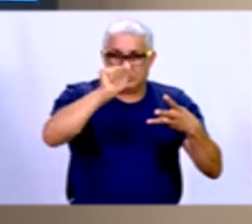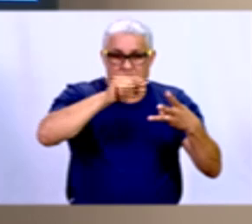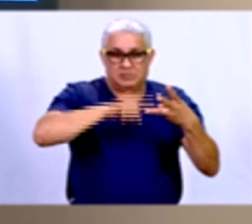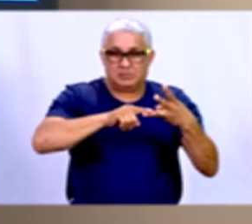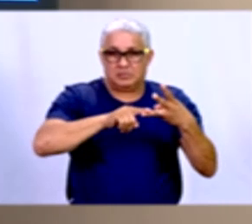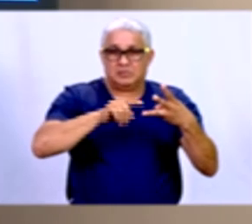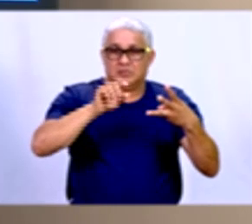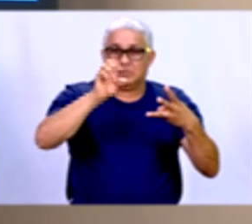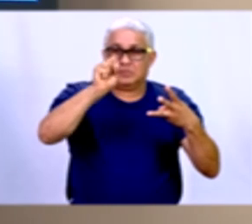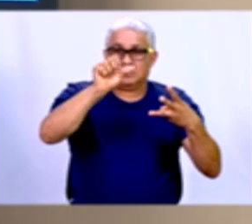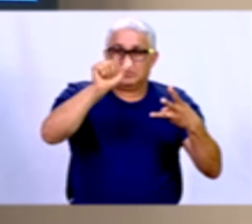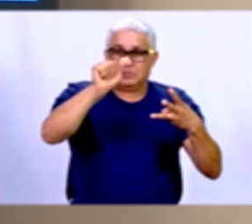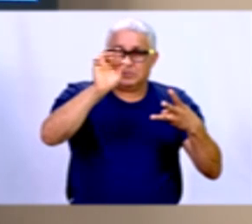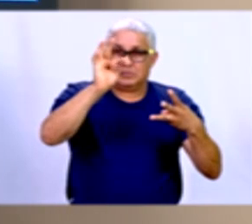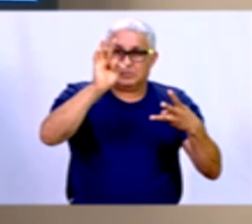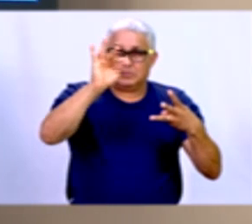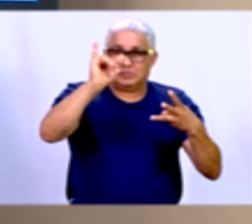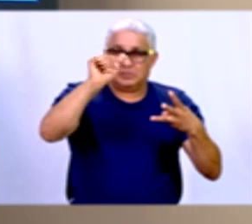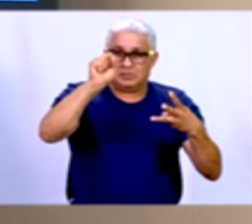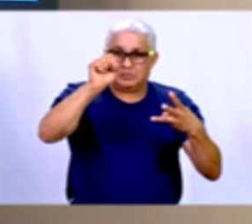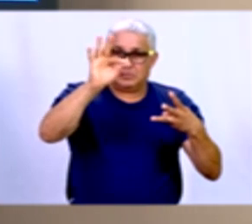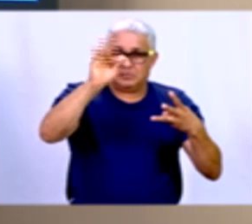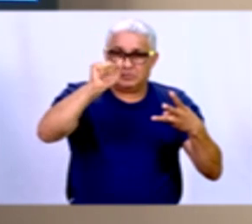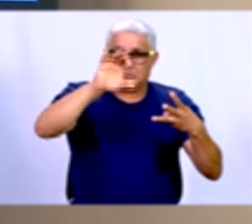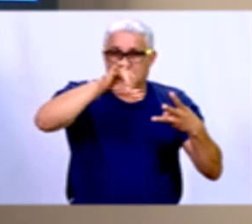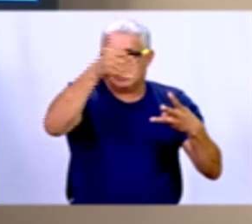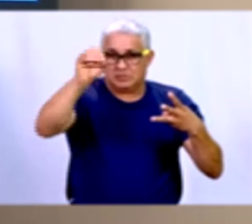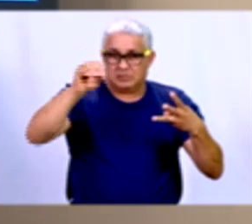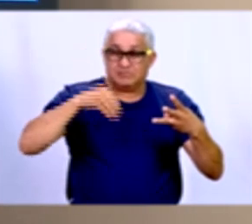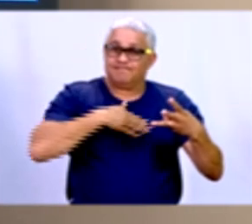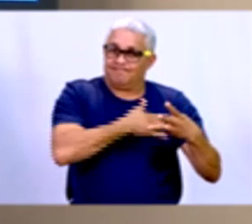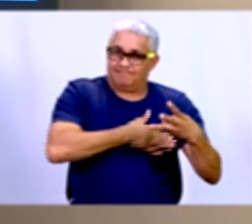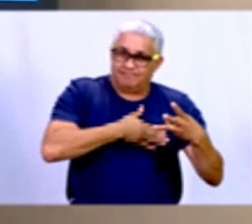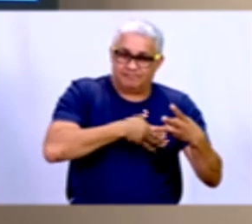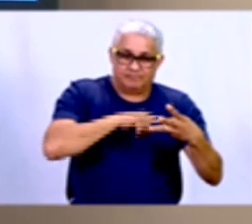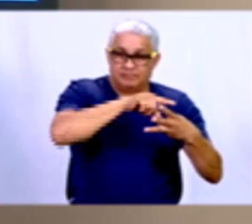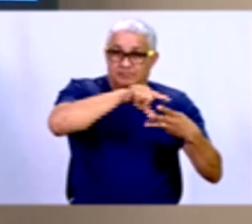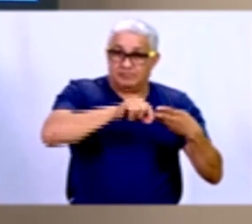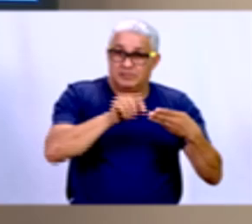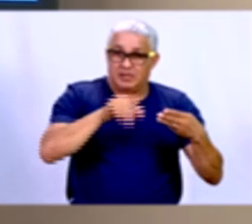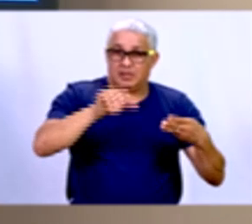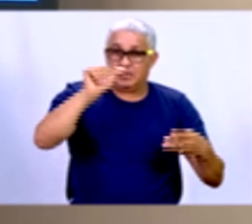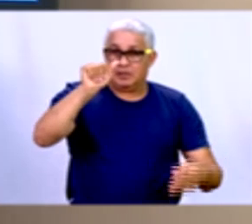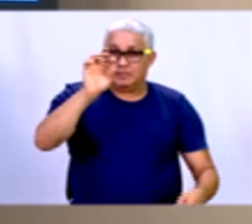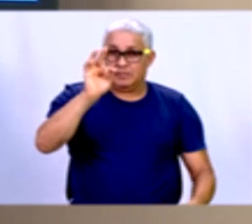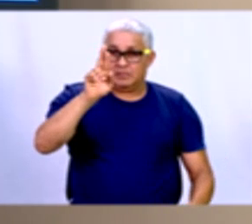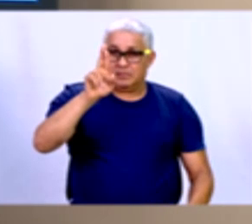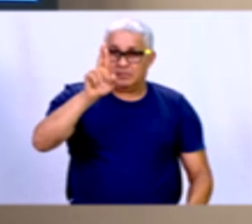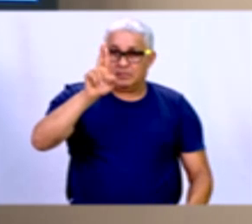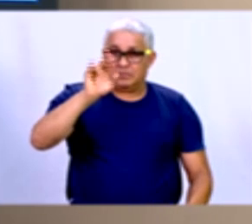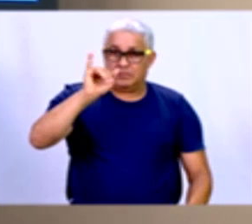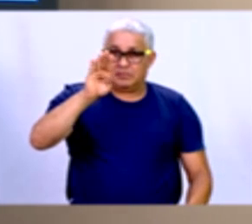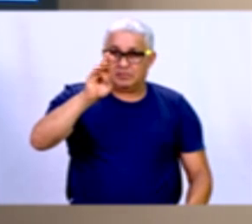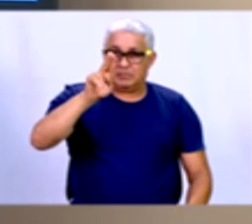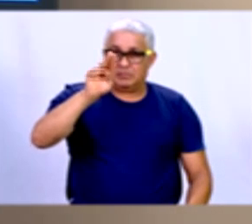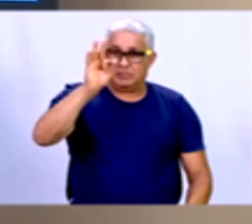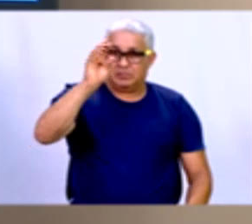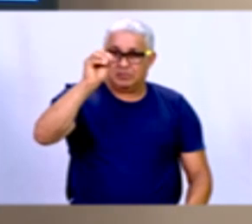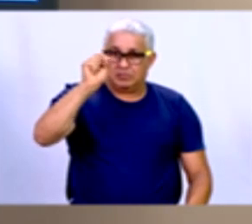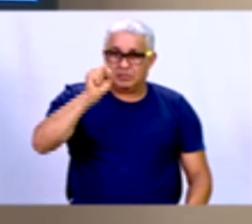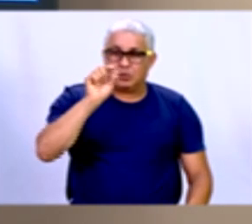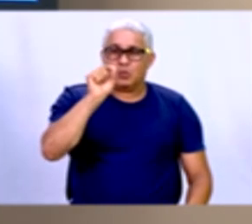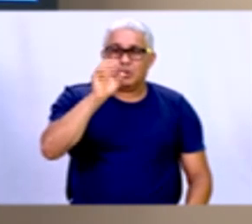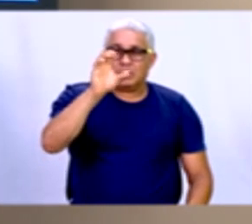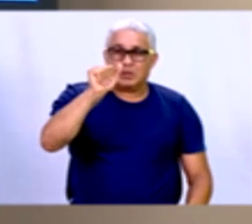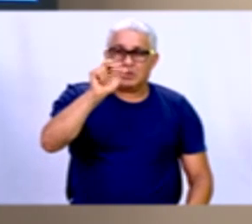satisfação. Mas isso daí são atributos daquilo que a gente vai mostrar. O que seriam características